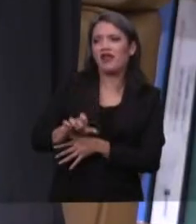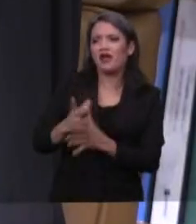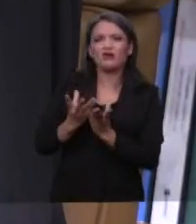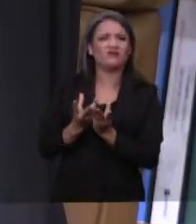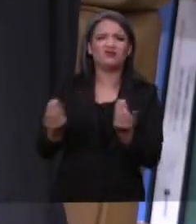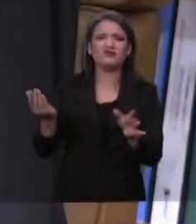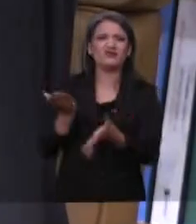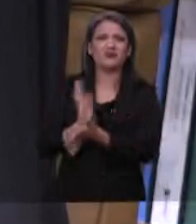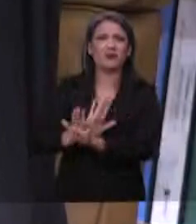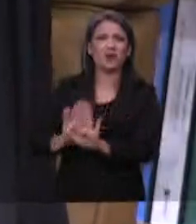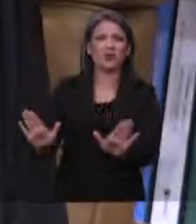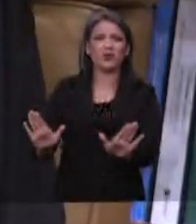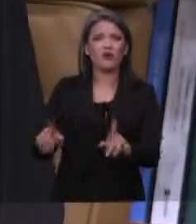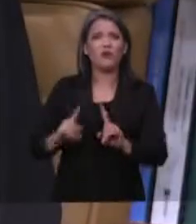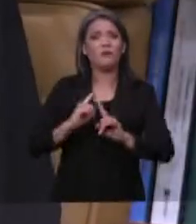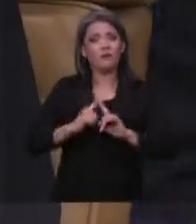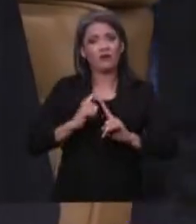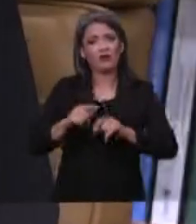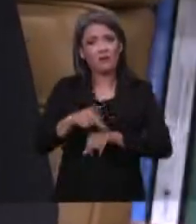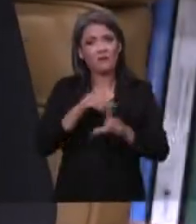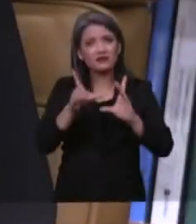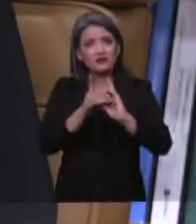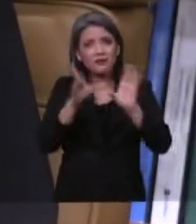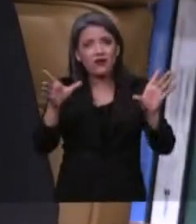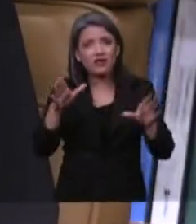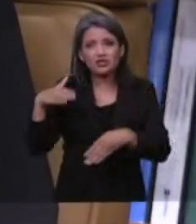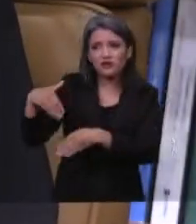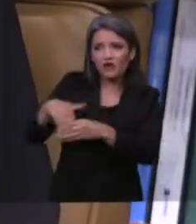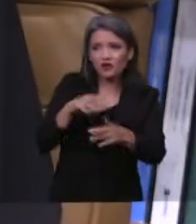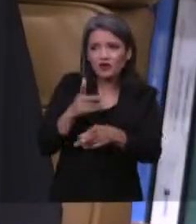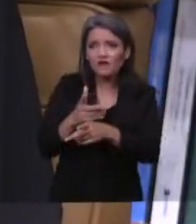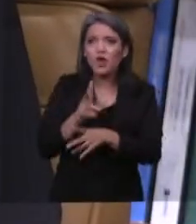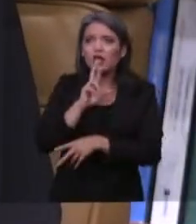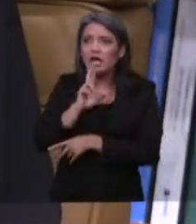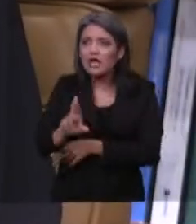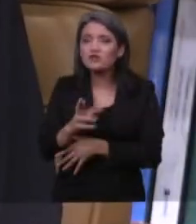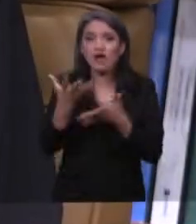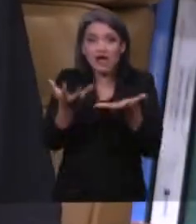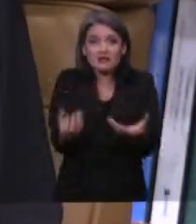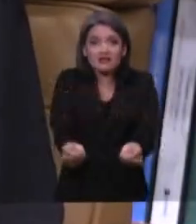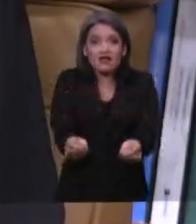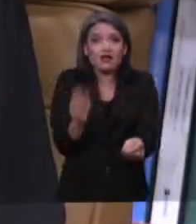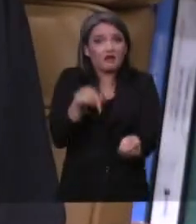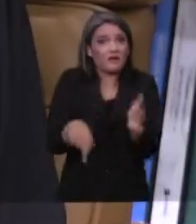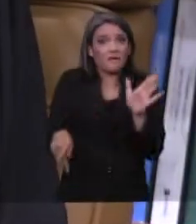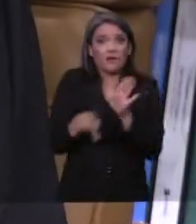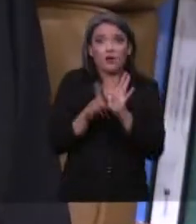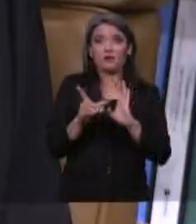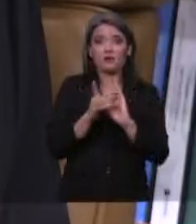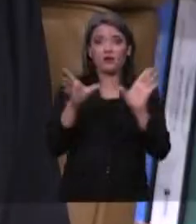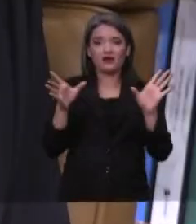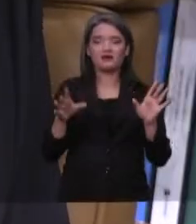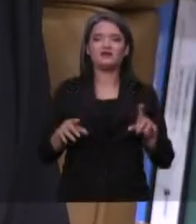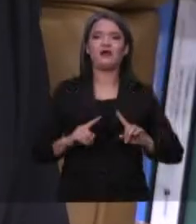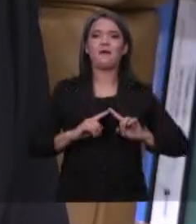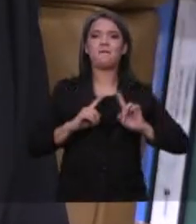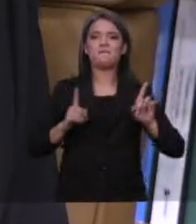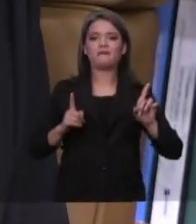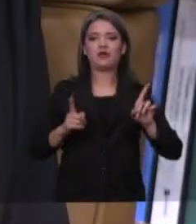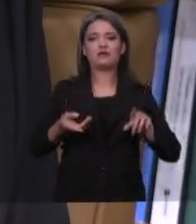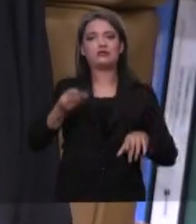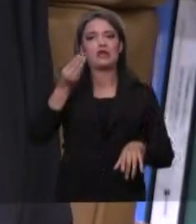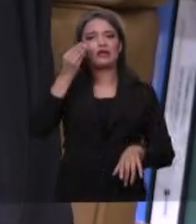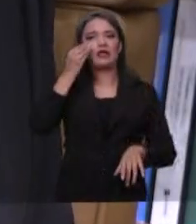das eleições e faz-se oposição legítima, que é o que faz parte da vida democrática. Mas a tentativa de desqualificar